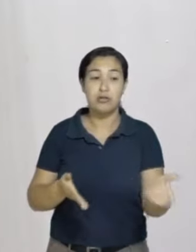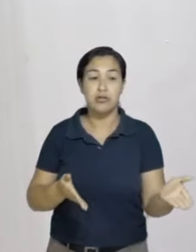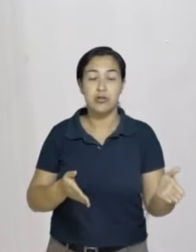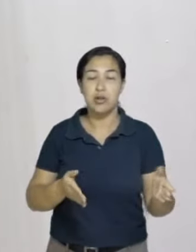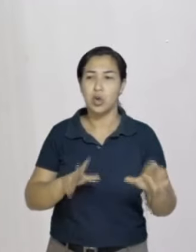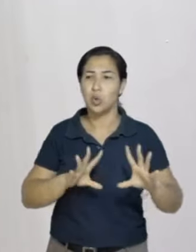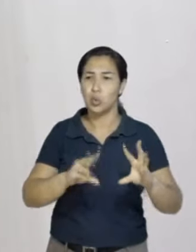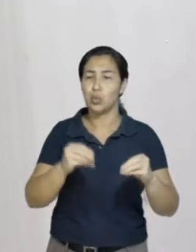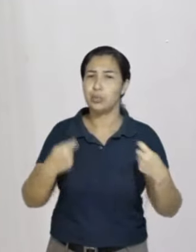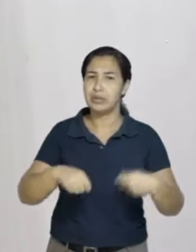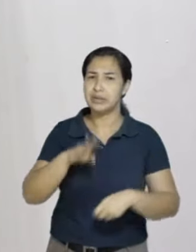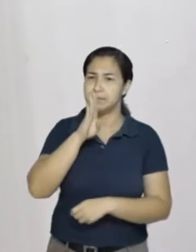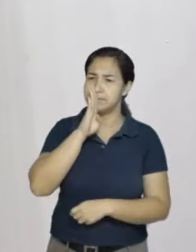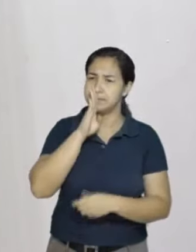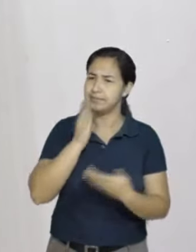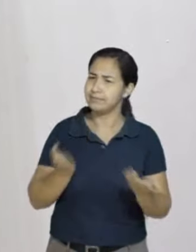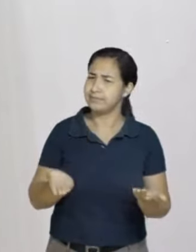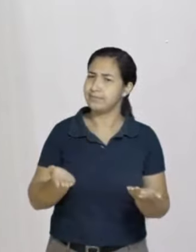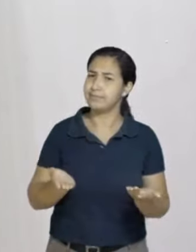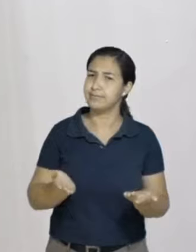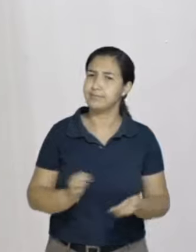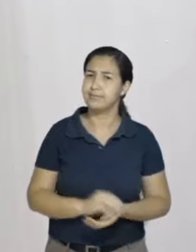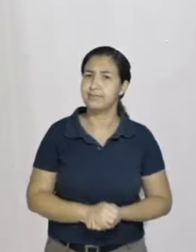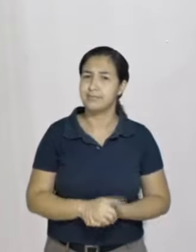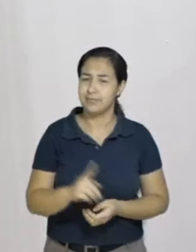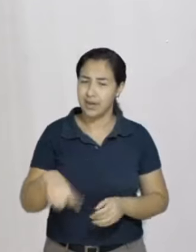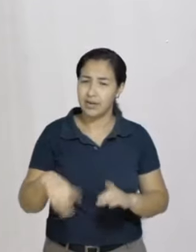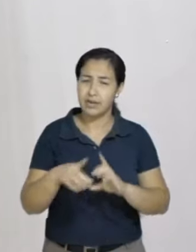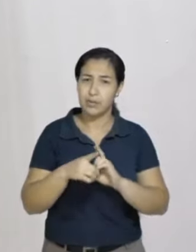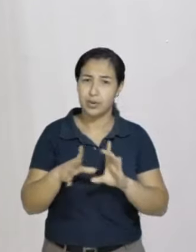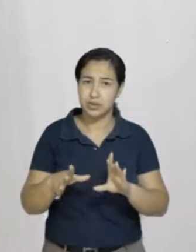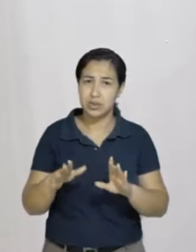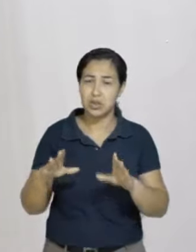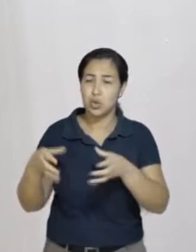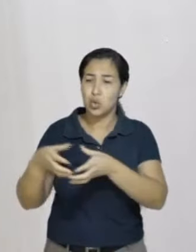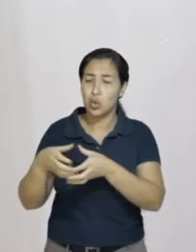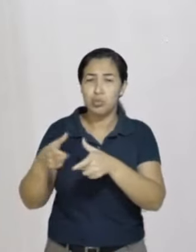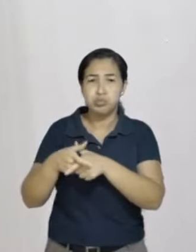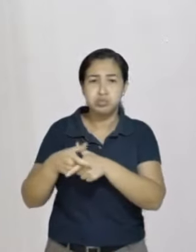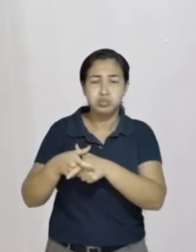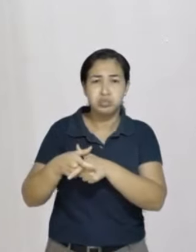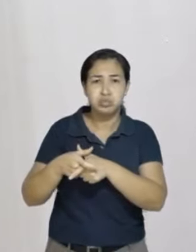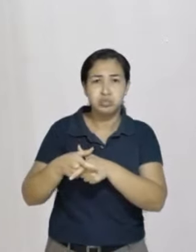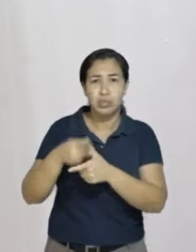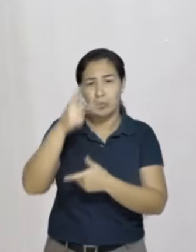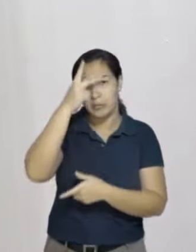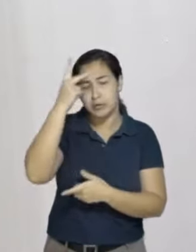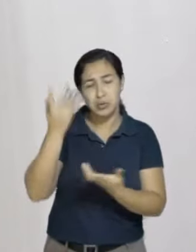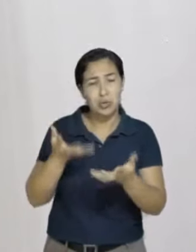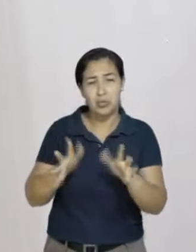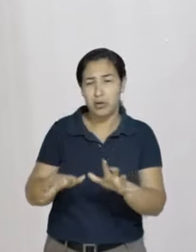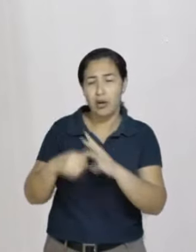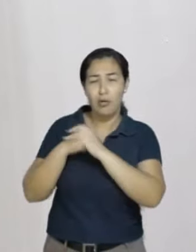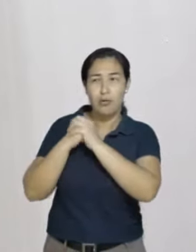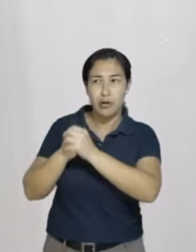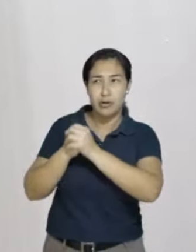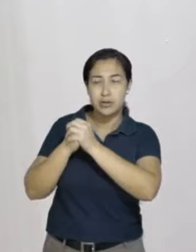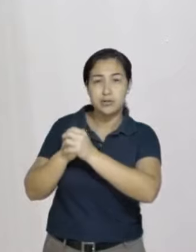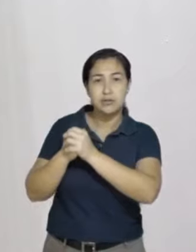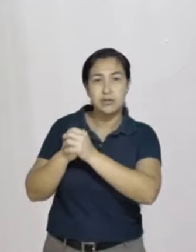calar Essa é a democracia então meia dúzia de pessoas não queriam mais a oração porque o estado é lá e